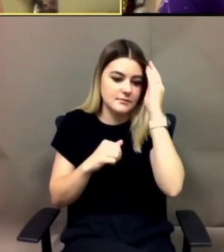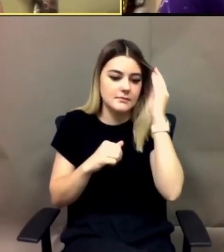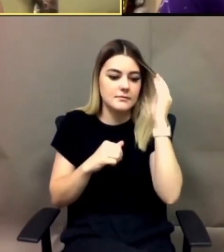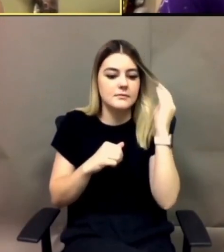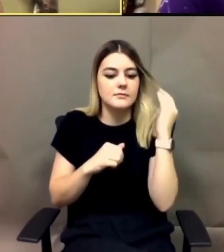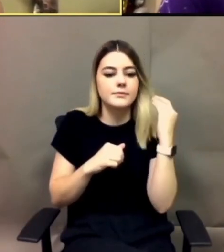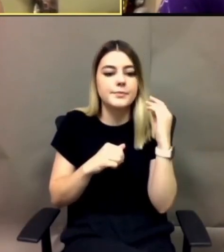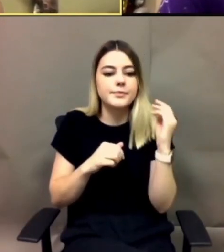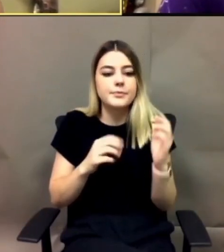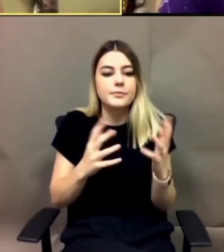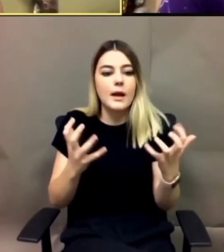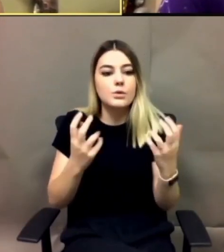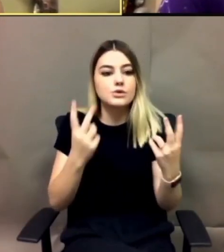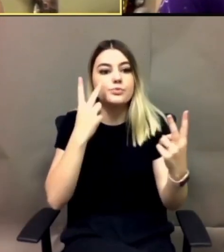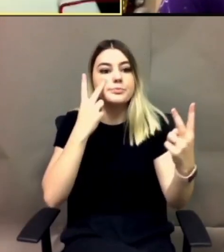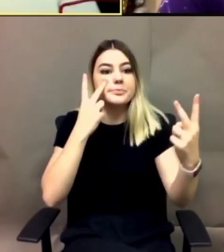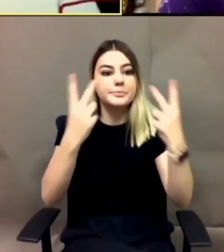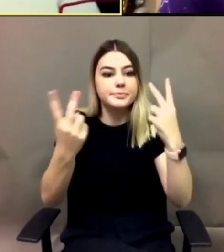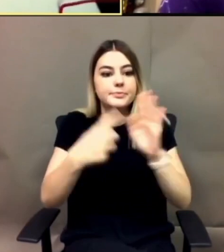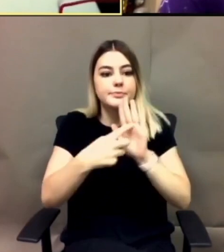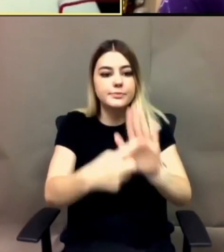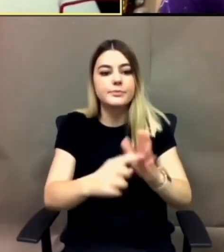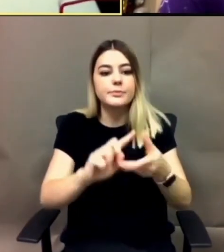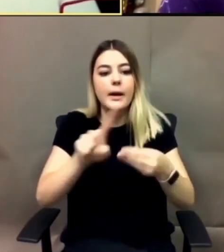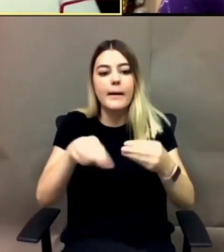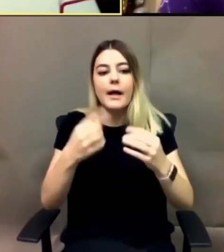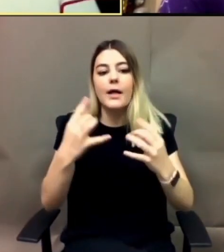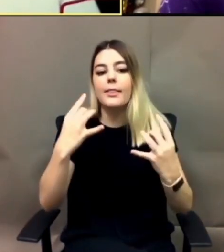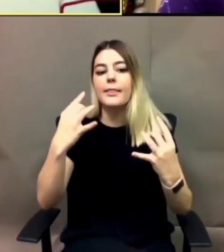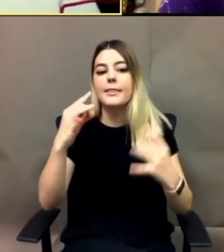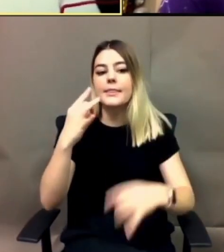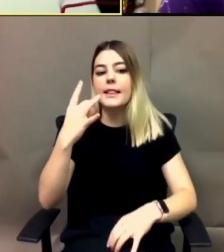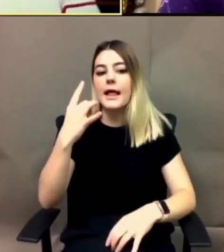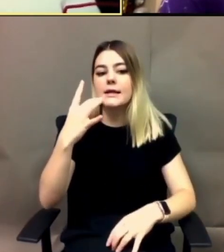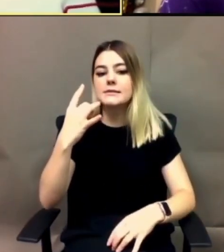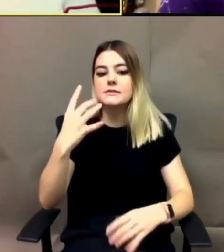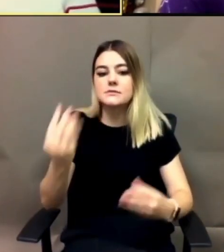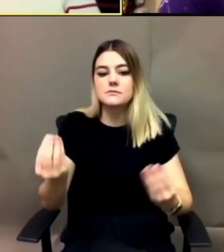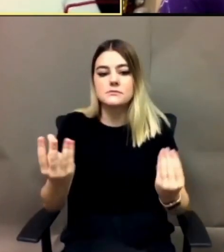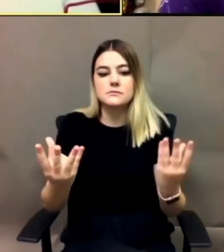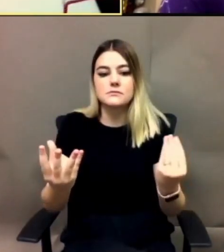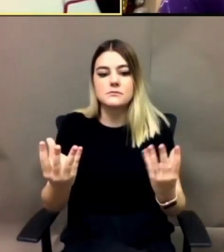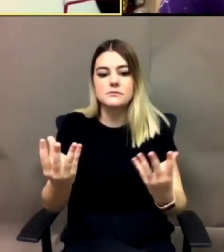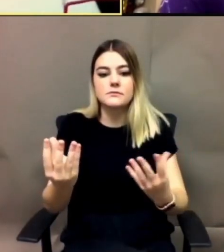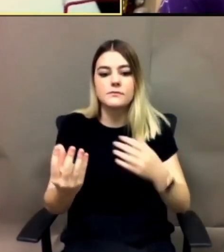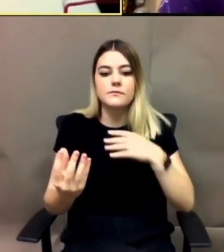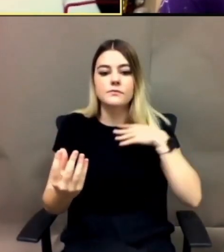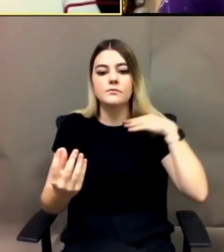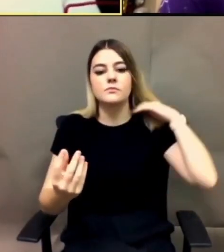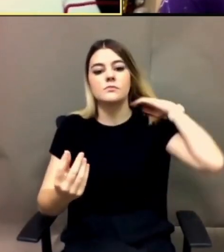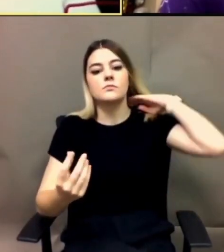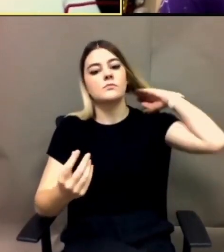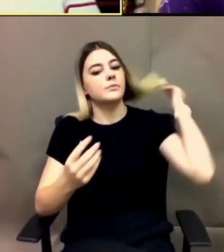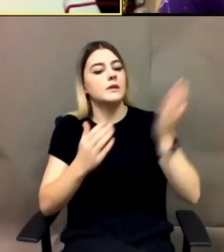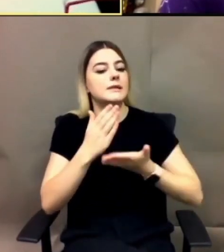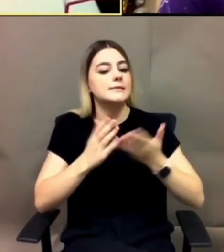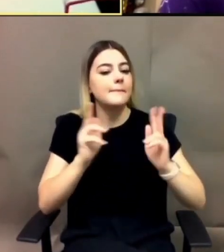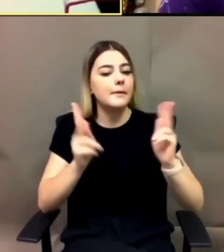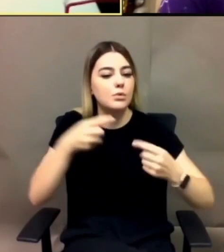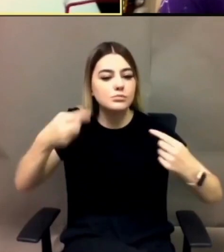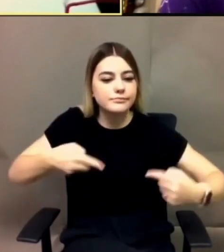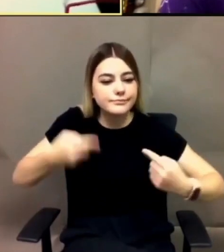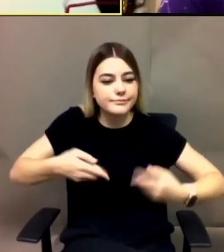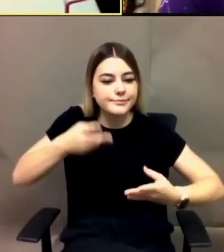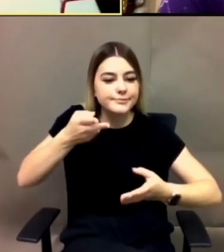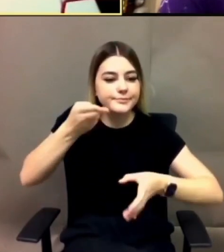Então, deixa eu mostrar para vocês visualmente o que o Eric estava falando dos slides. Então, eu estava... Acho que as pessoas